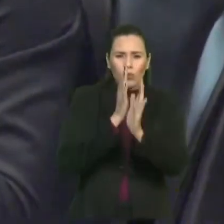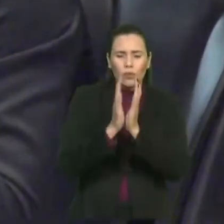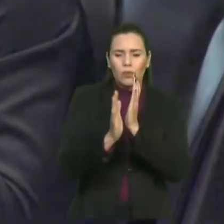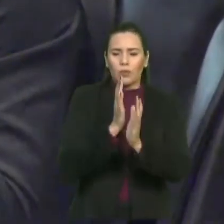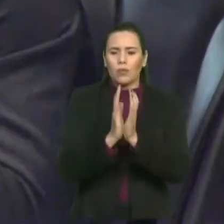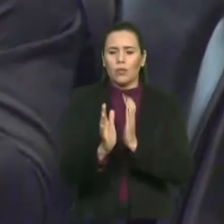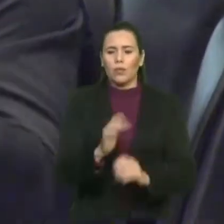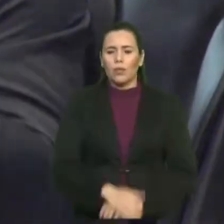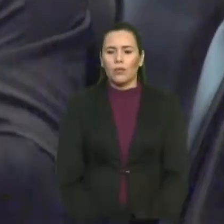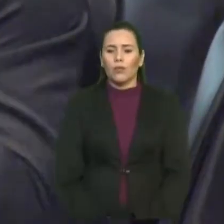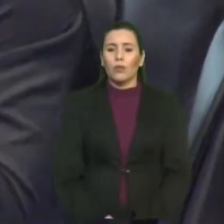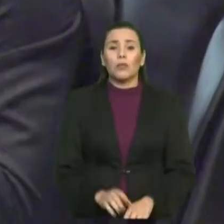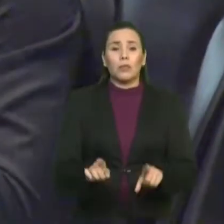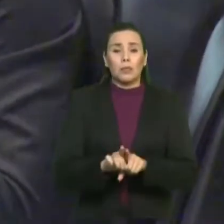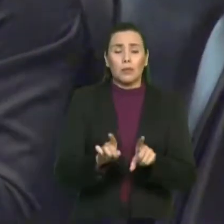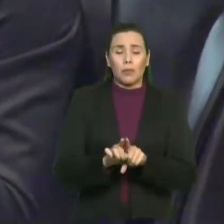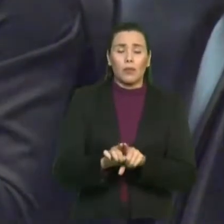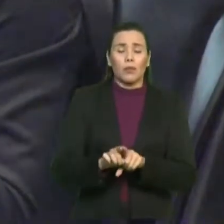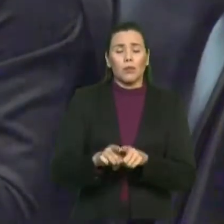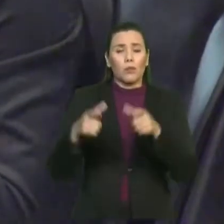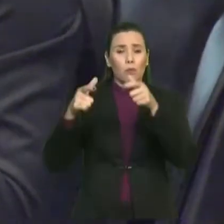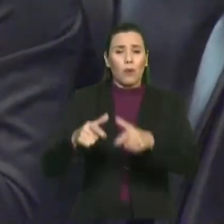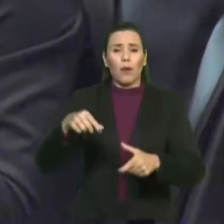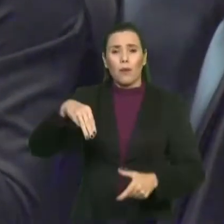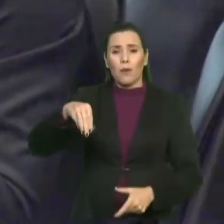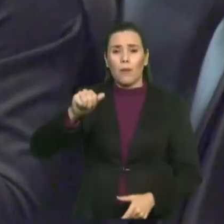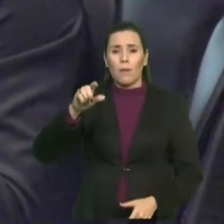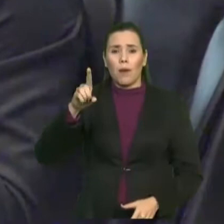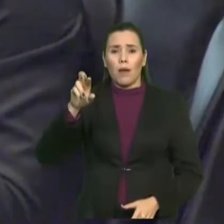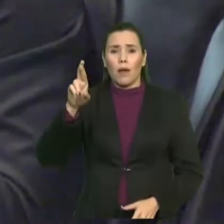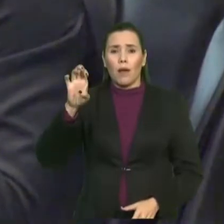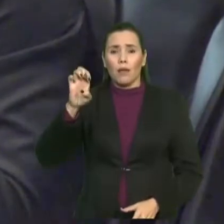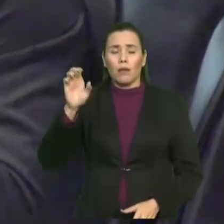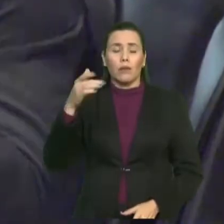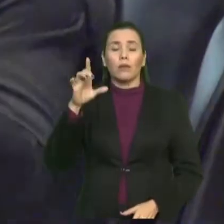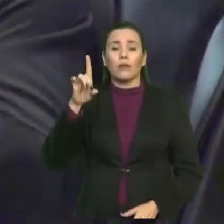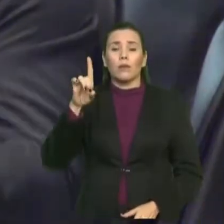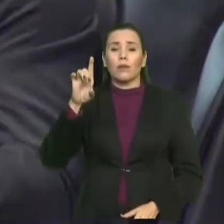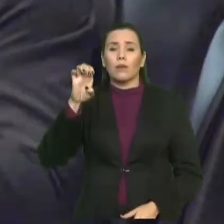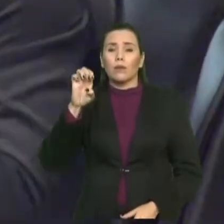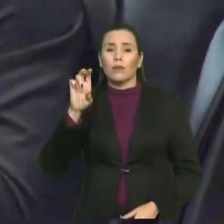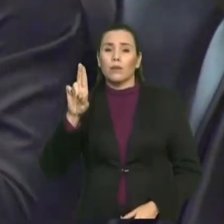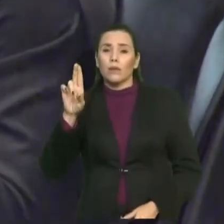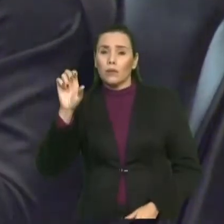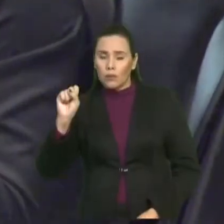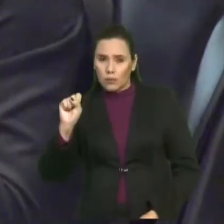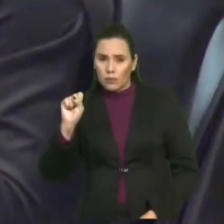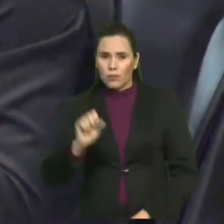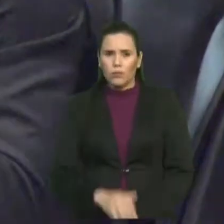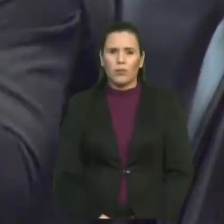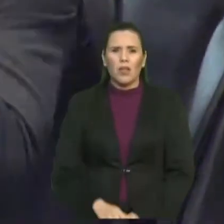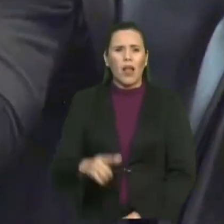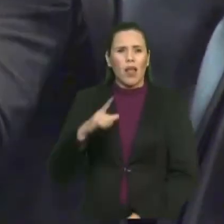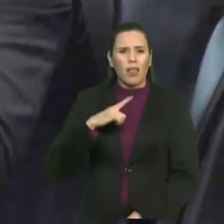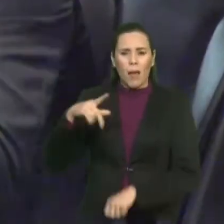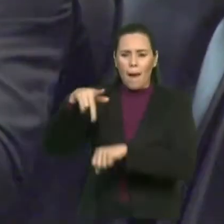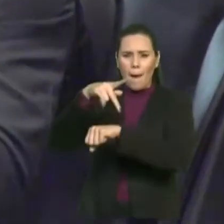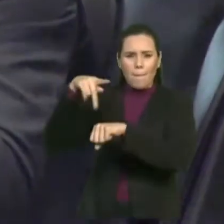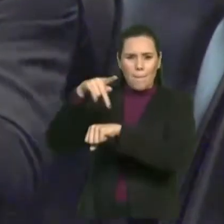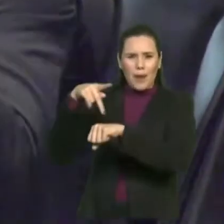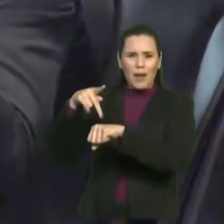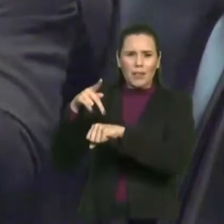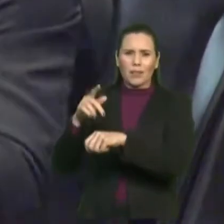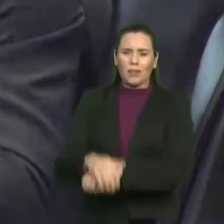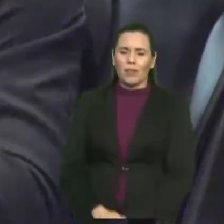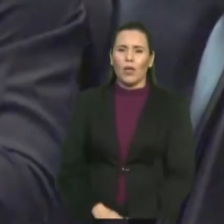a Madre de Deus, está tendo a Praça da Saudade sendo completamente revitalizada. Eu acredito que até o final do mês vai ser entregue. Mas a Praça do